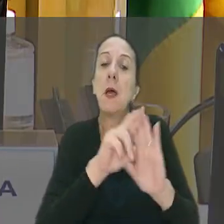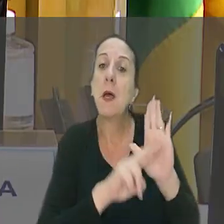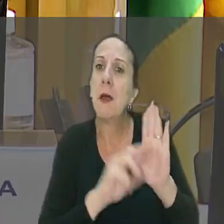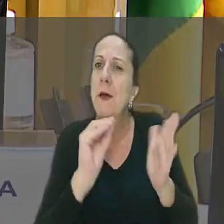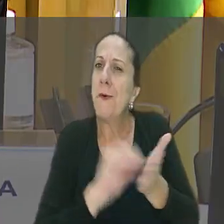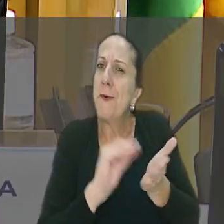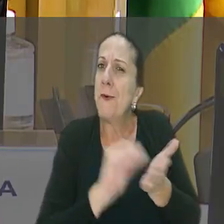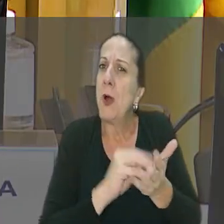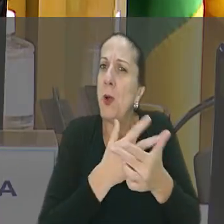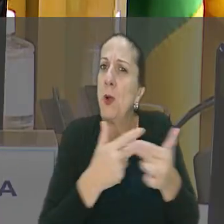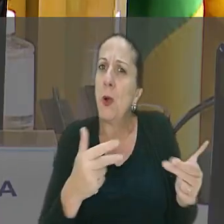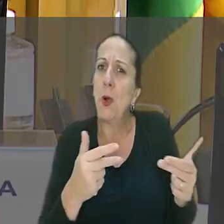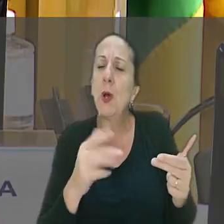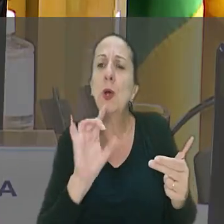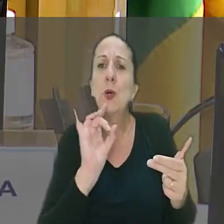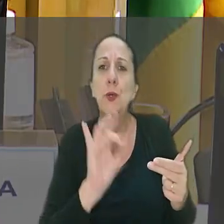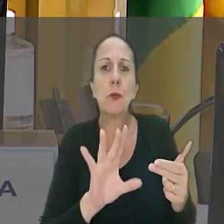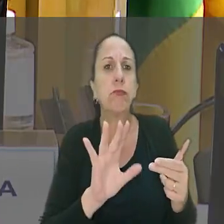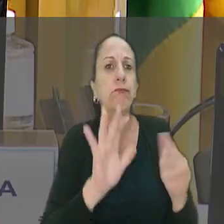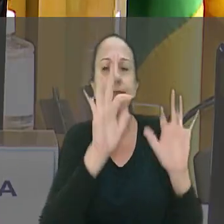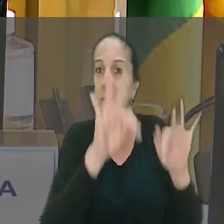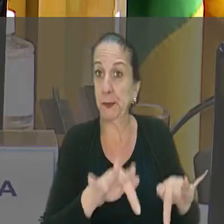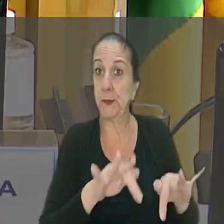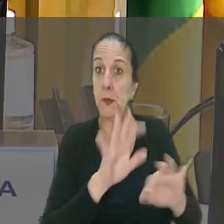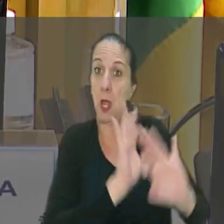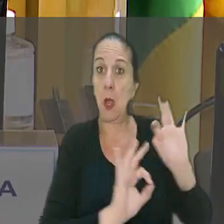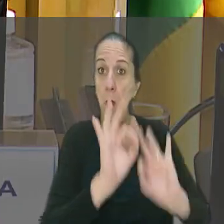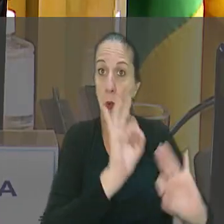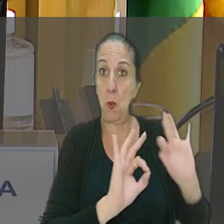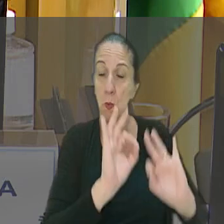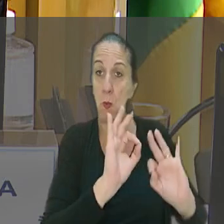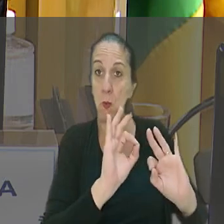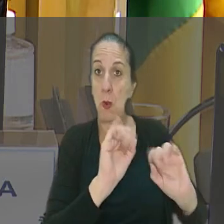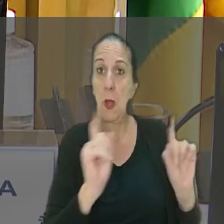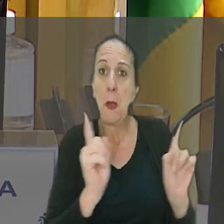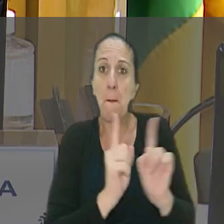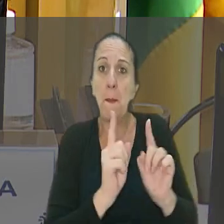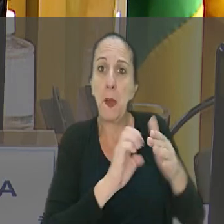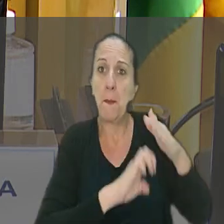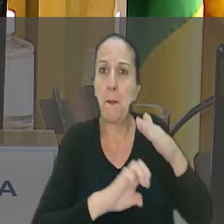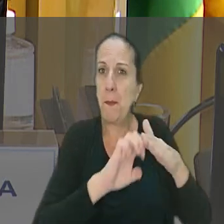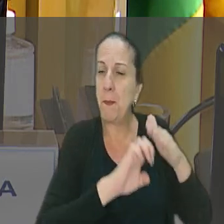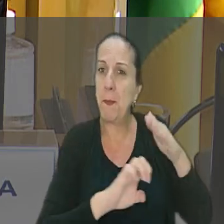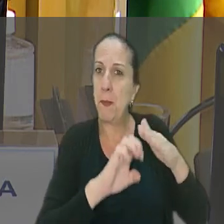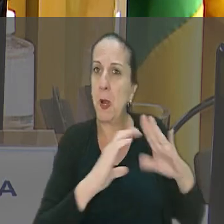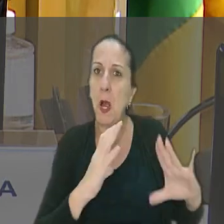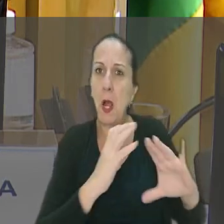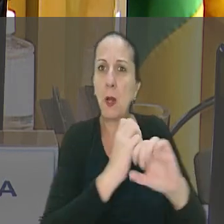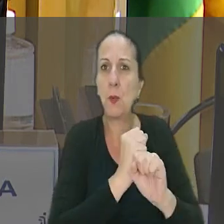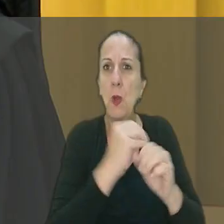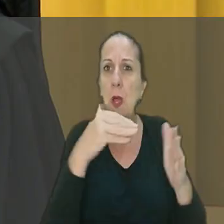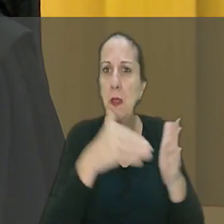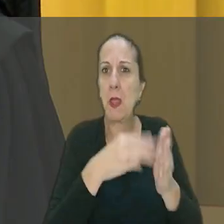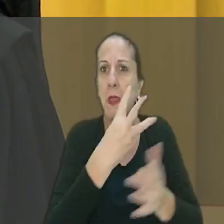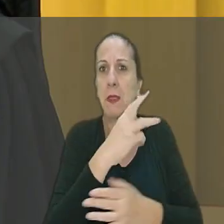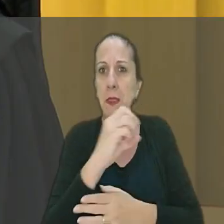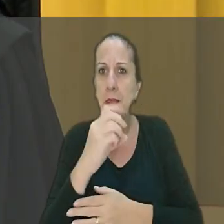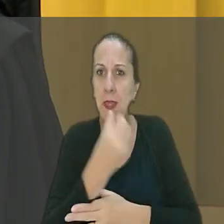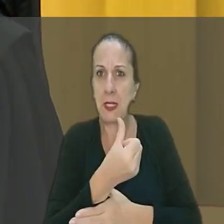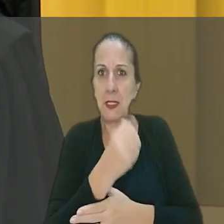as irregularidades apontadas foram sanadas e que se trata de microempresa com faturamento anual bruto de